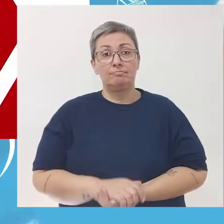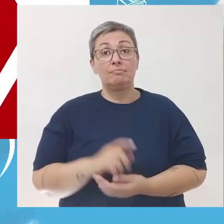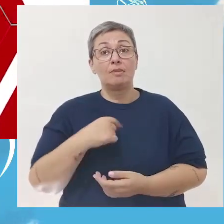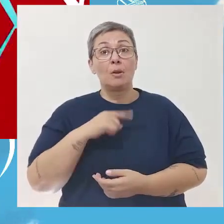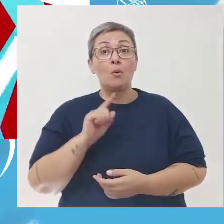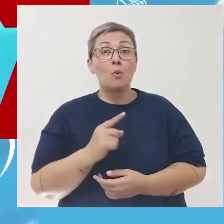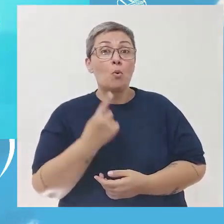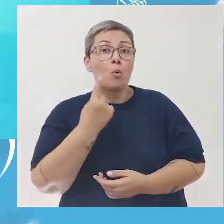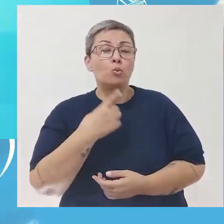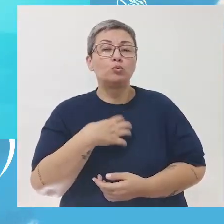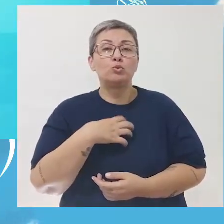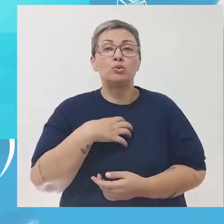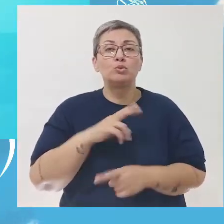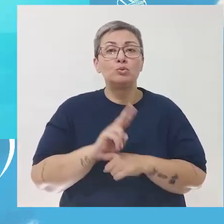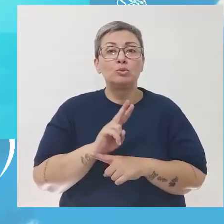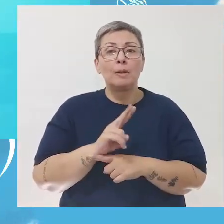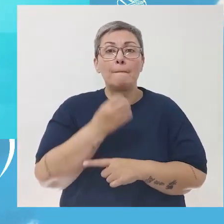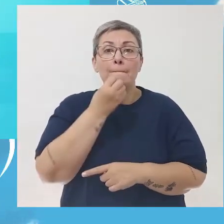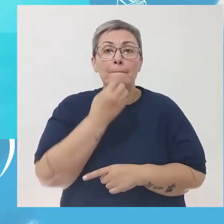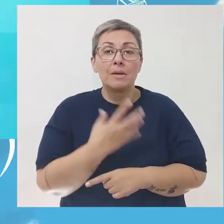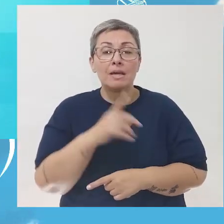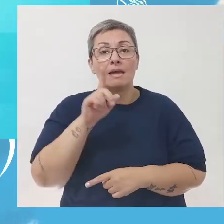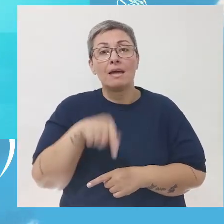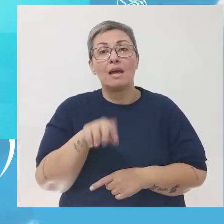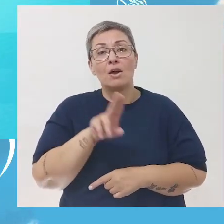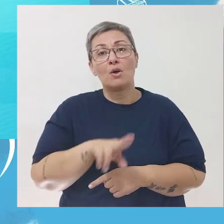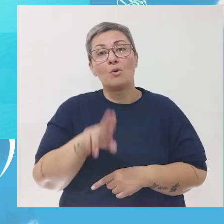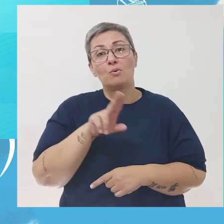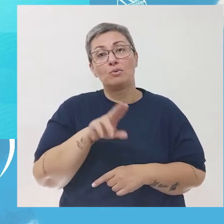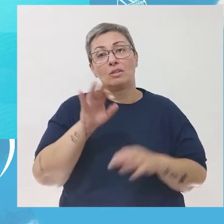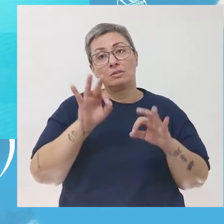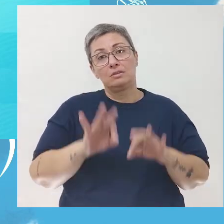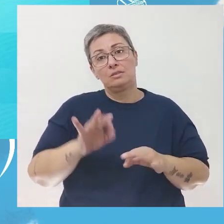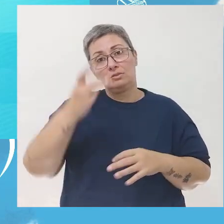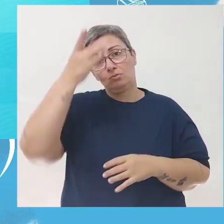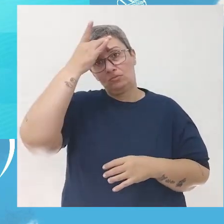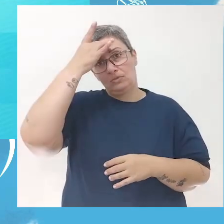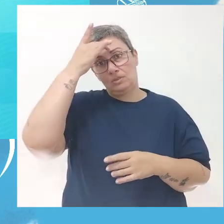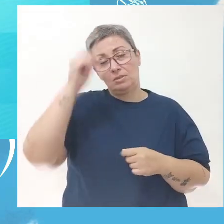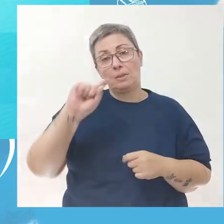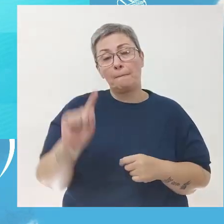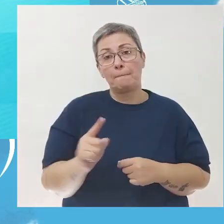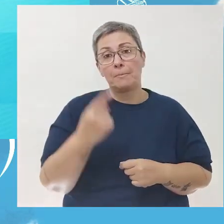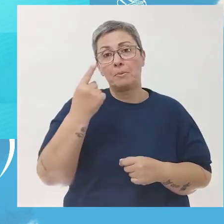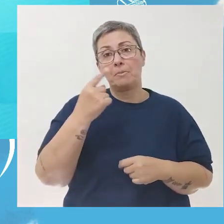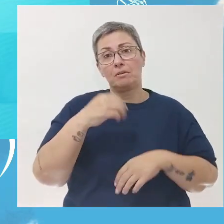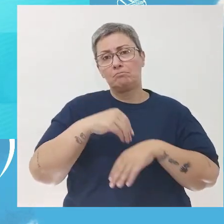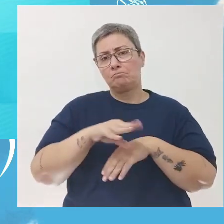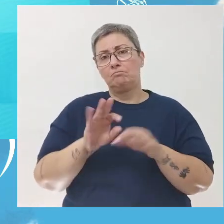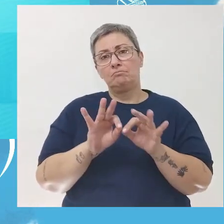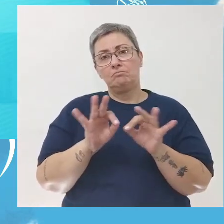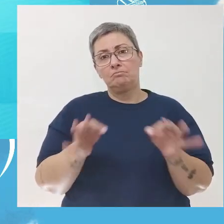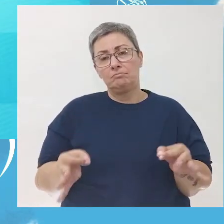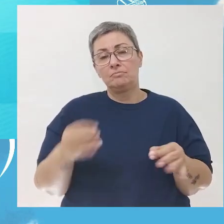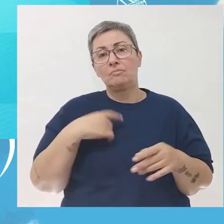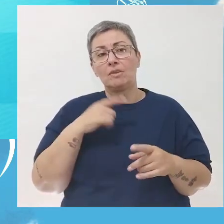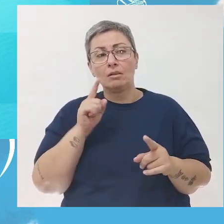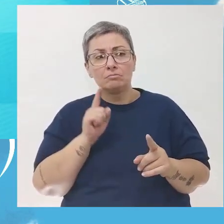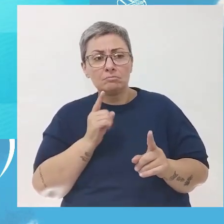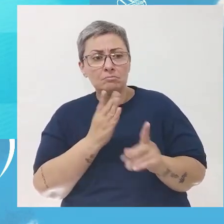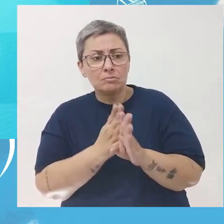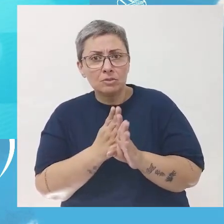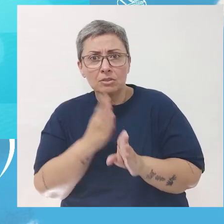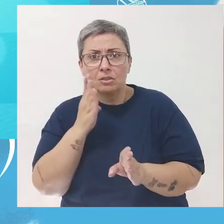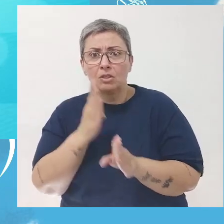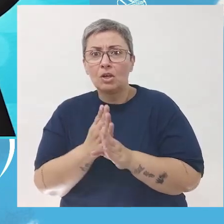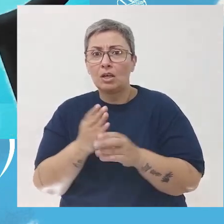E uma das maneiras de cuidar bem da nossa água é usá-la de forma racional. A primeira ação é simples: detectar e